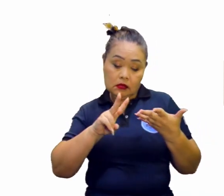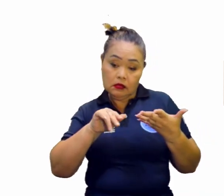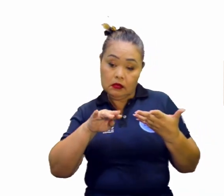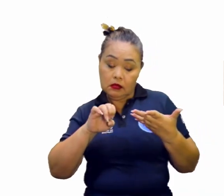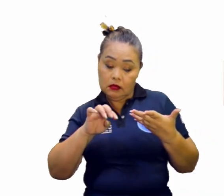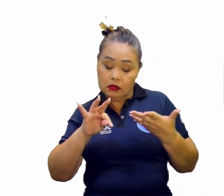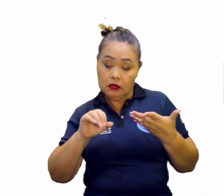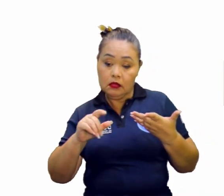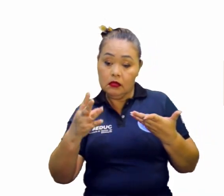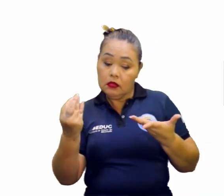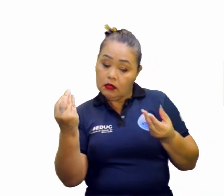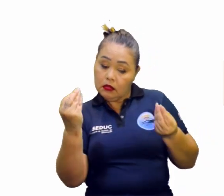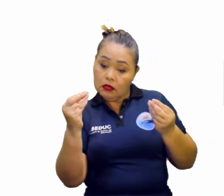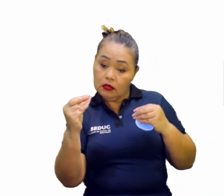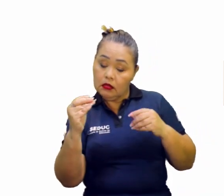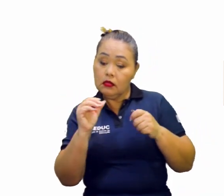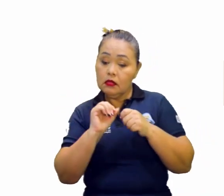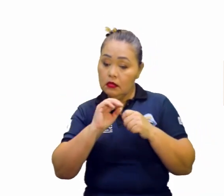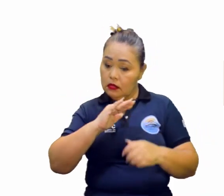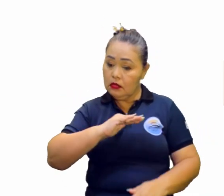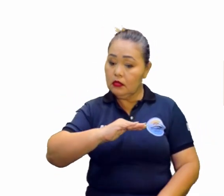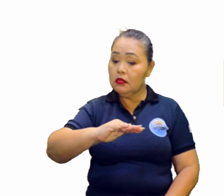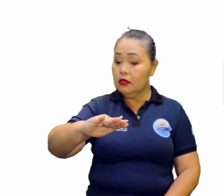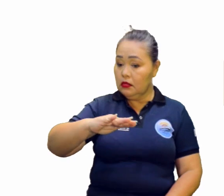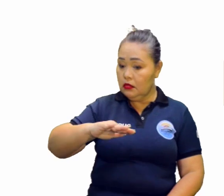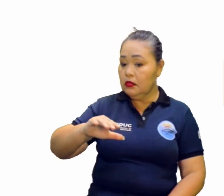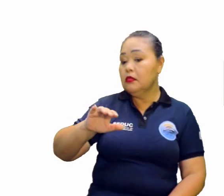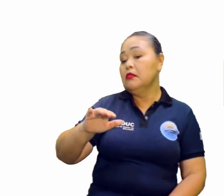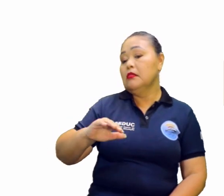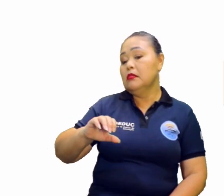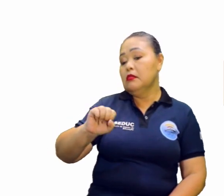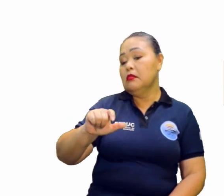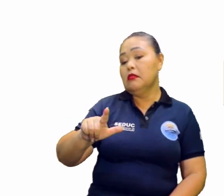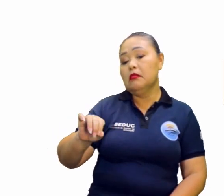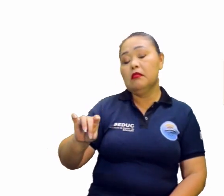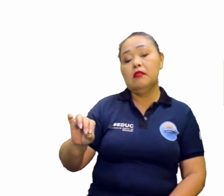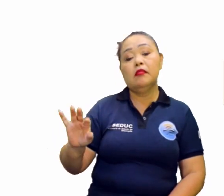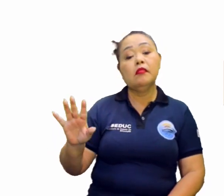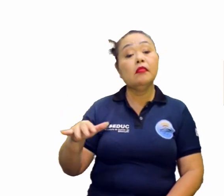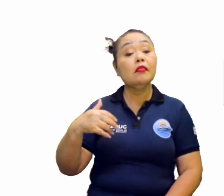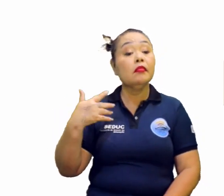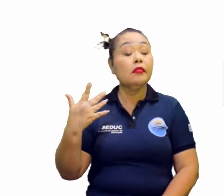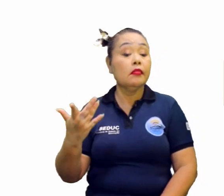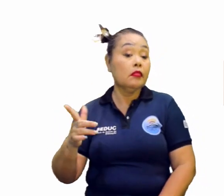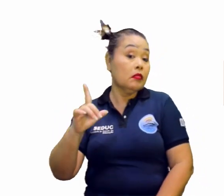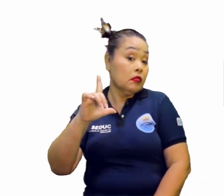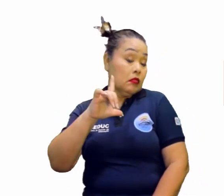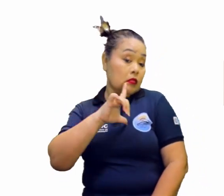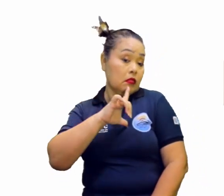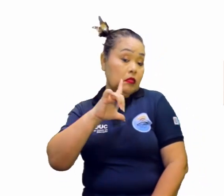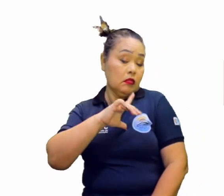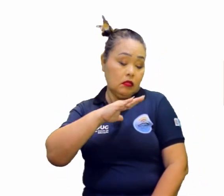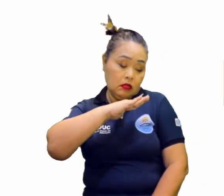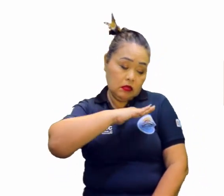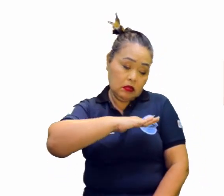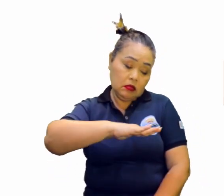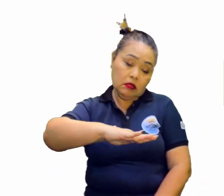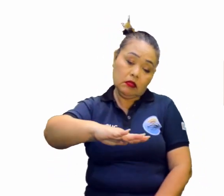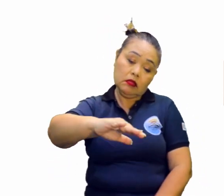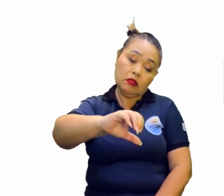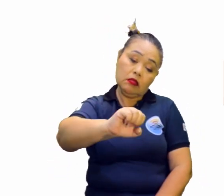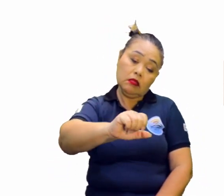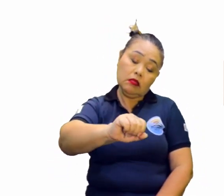inserindo sobre esse solo. Então, se eu tenho um solo com baixo nível